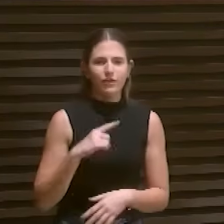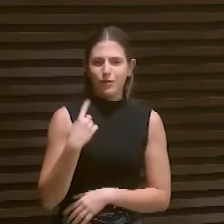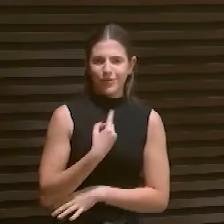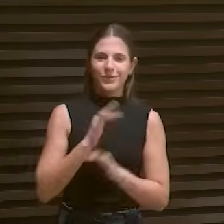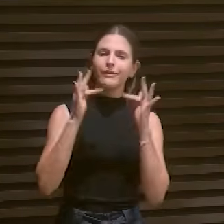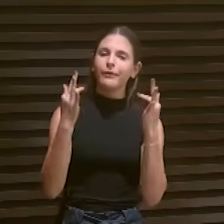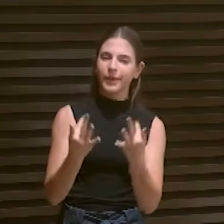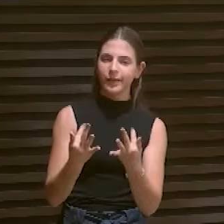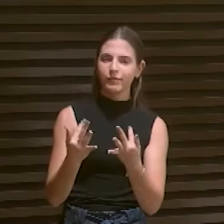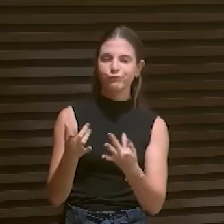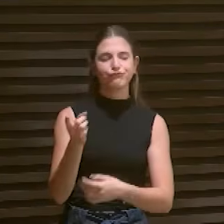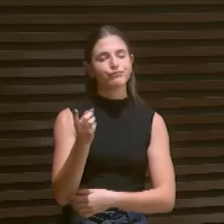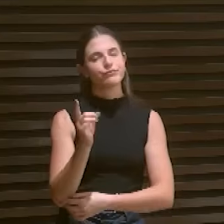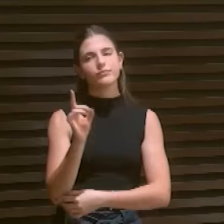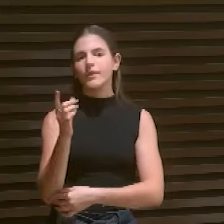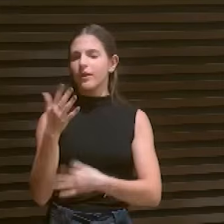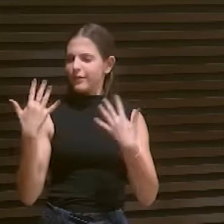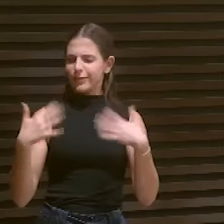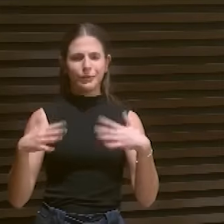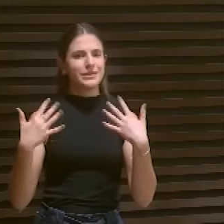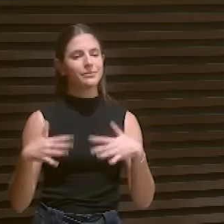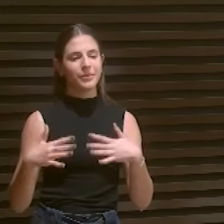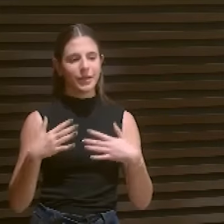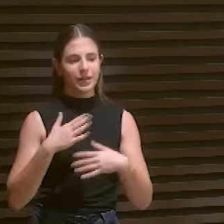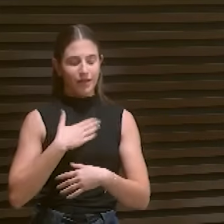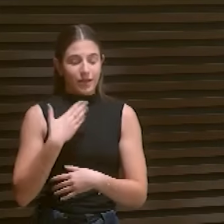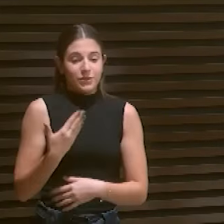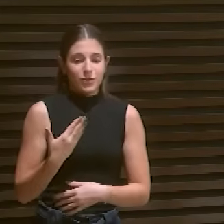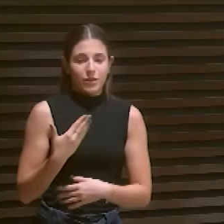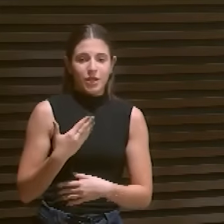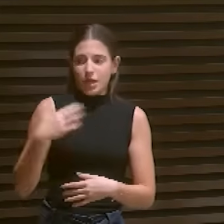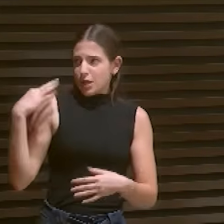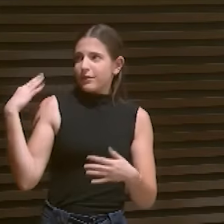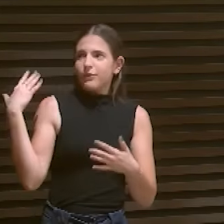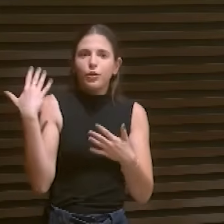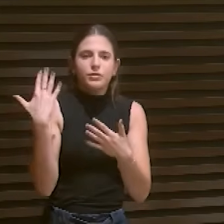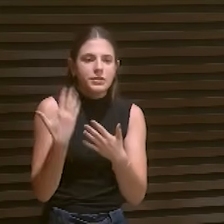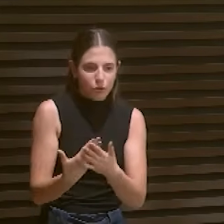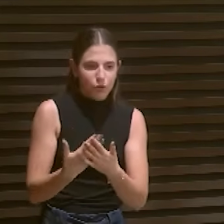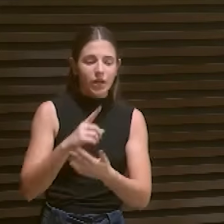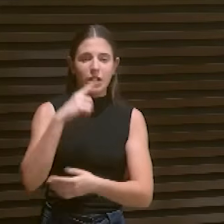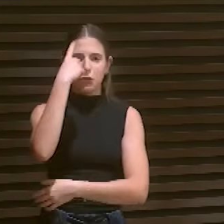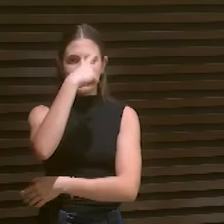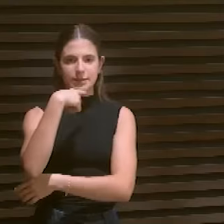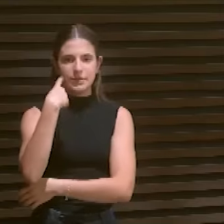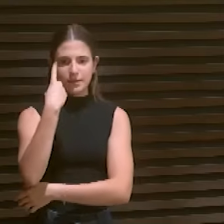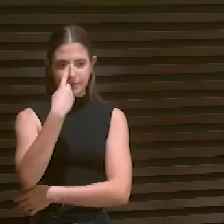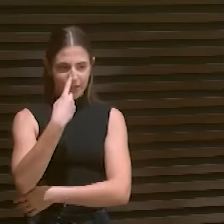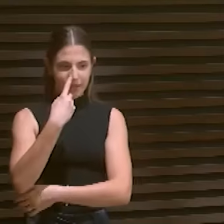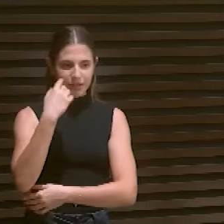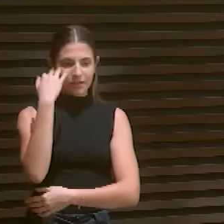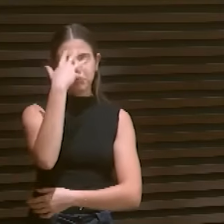família, ele não se impressiona de onde viemos, ele não se impressiona com a nossa aparência, ele não